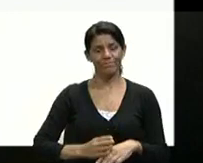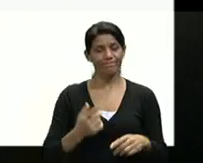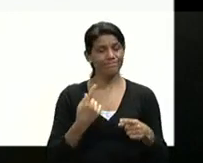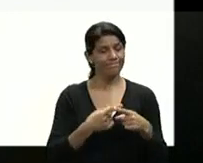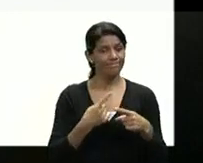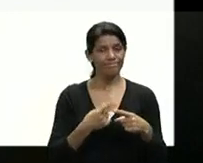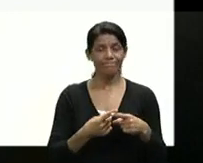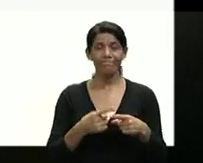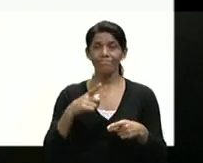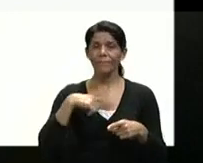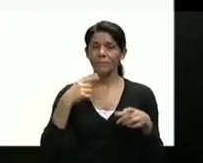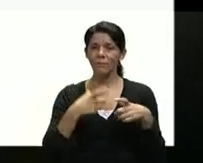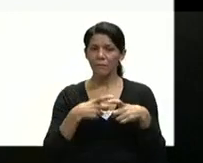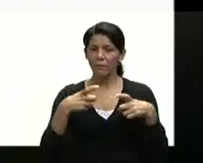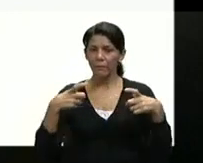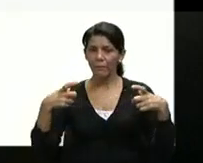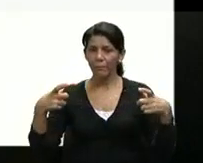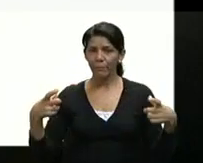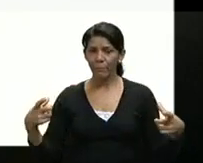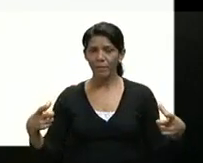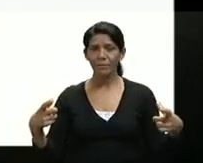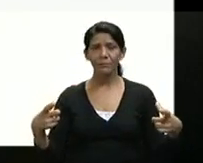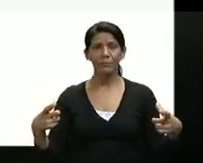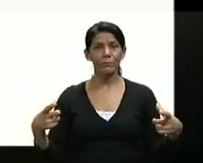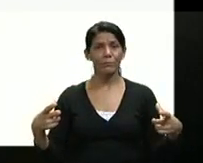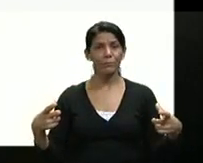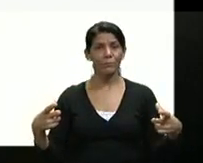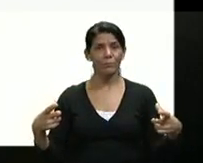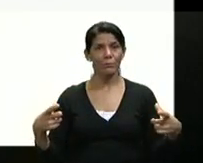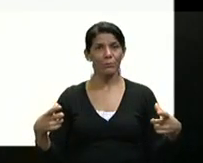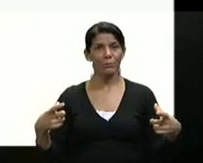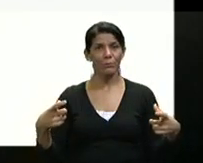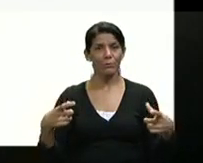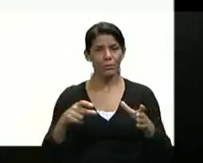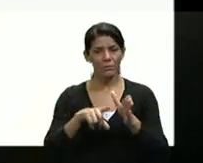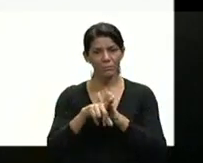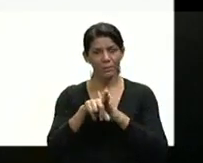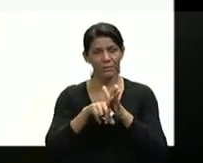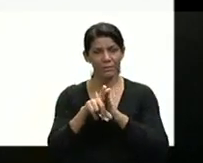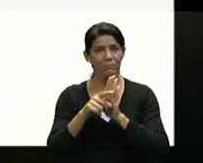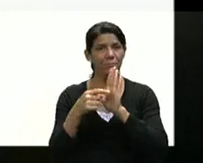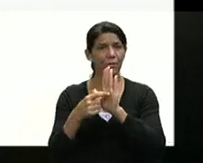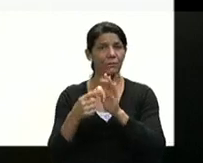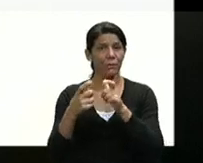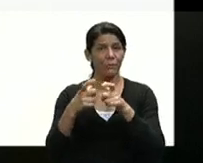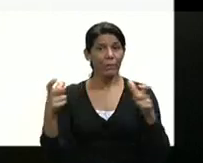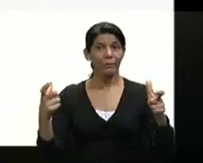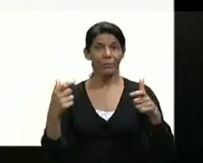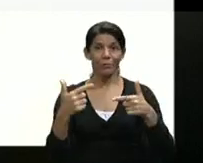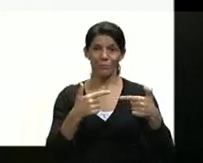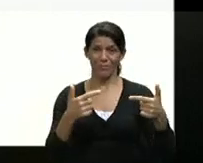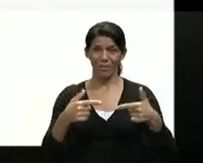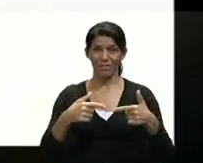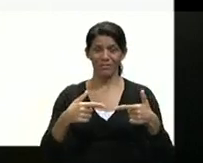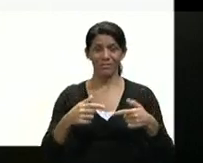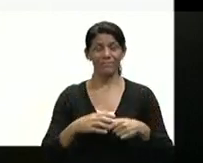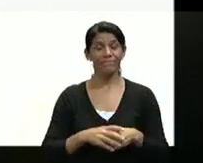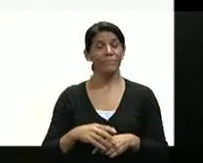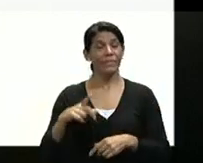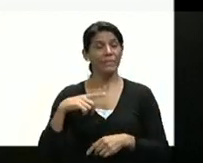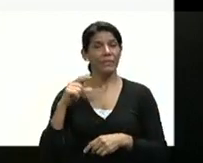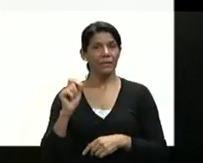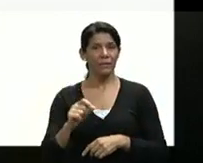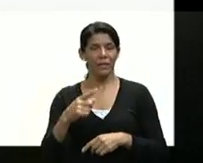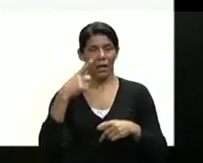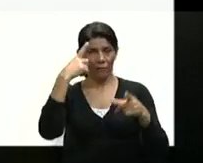porque há um aumento gradativo dos indicadores de violência. E nós temos, então, como violência